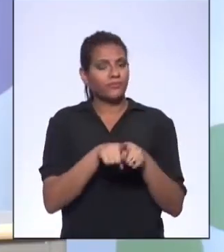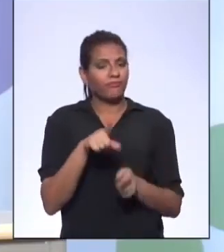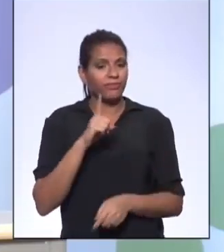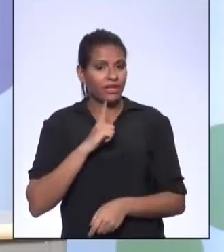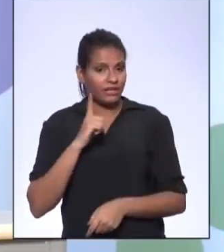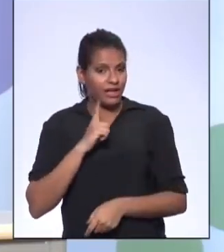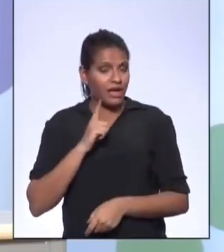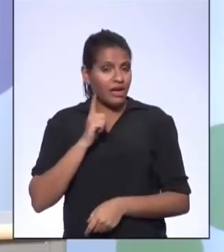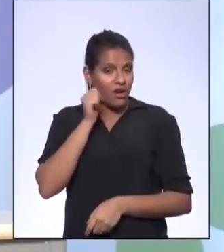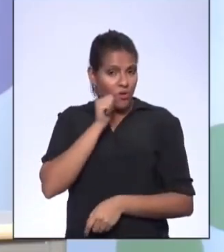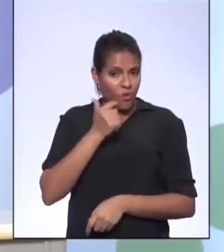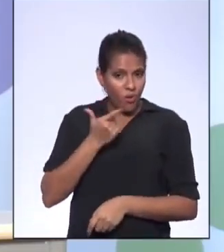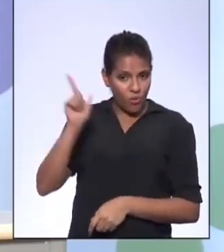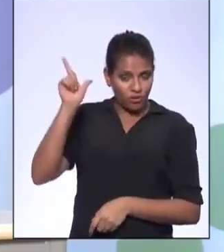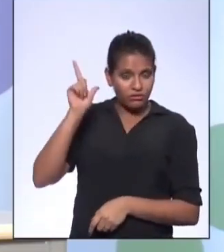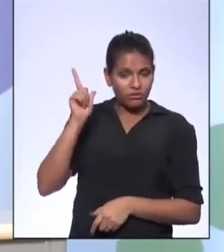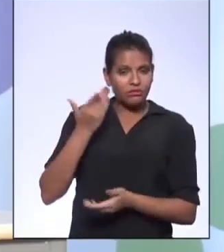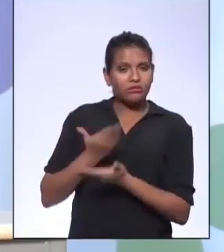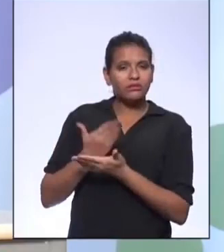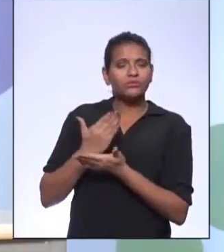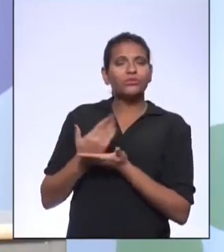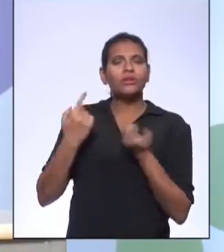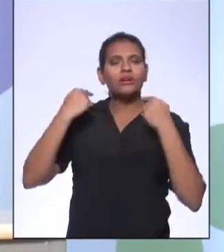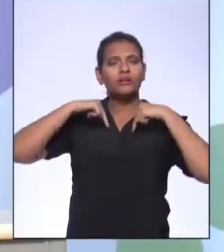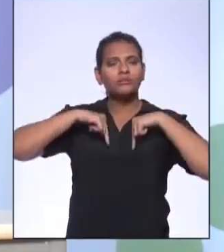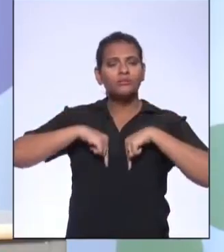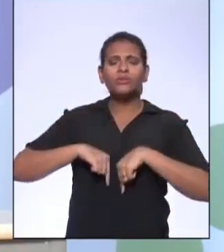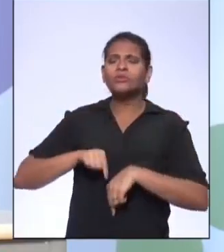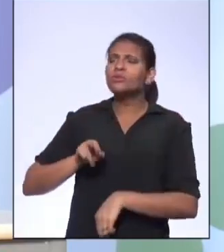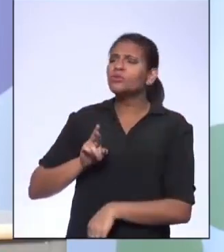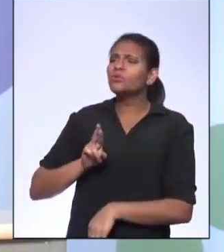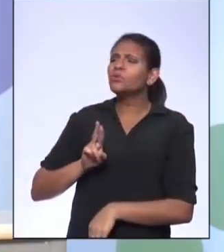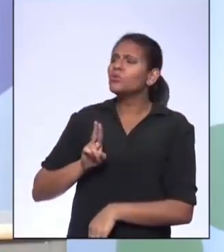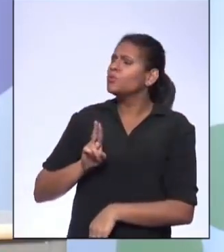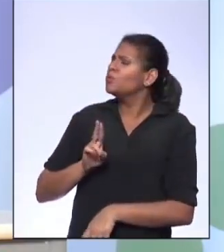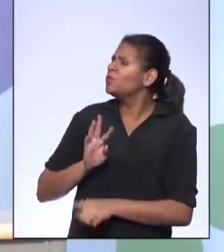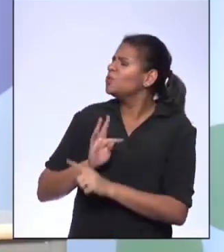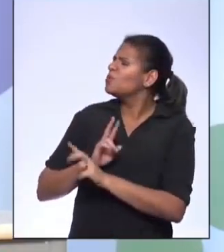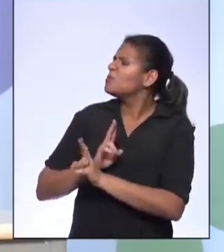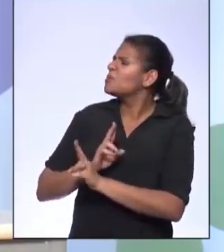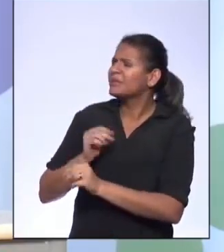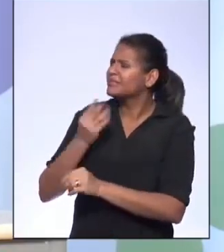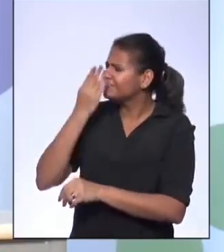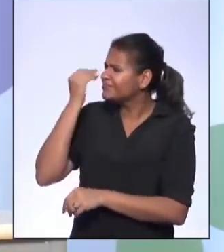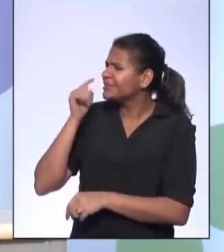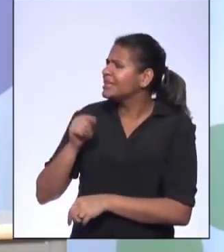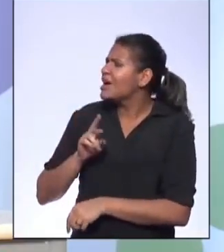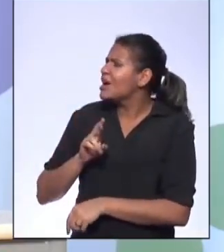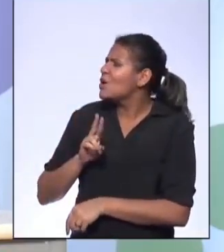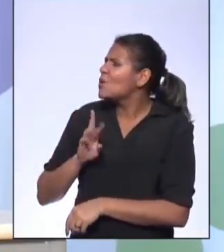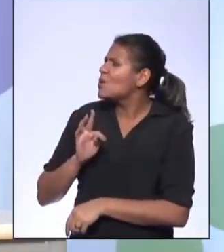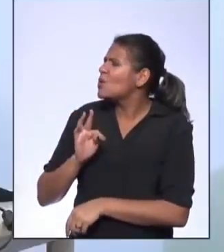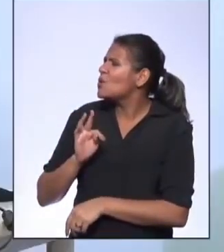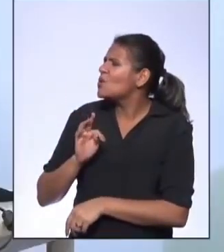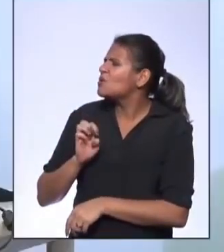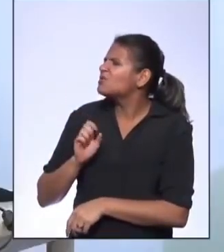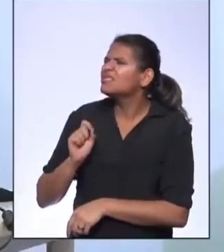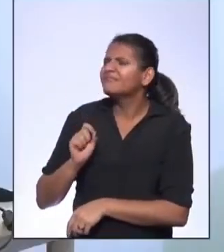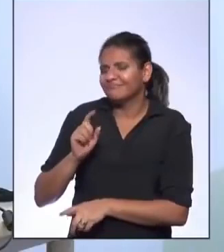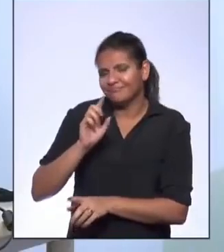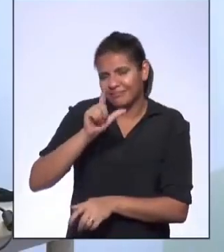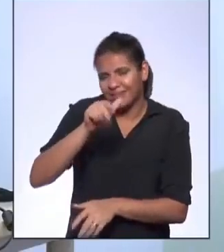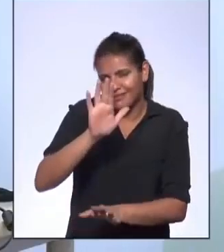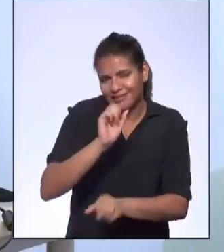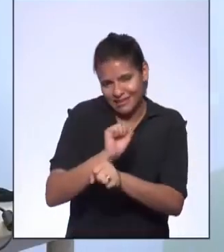Ruth Bennett. Como é, Fabi? O nome da é Ruth? Espera aí que eu vou pegar aqui daqui a pouco, viu? Mas